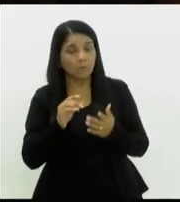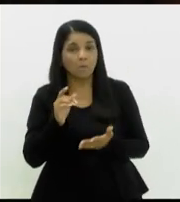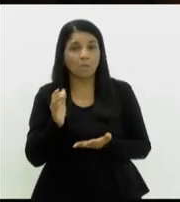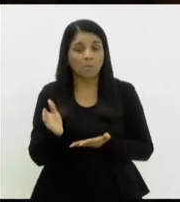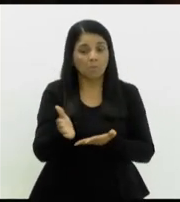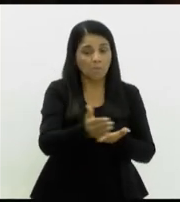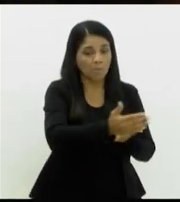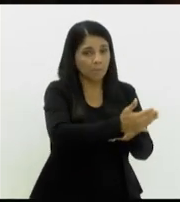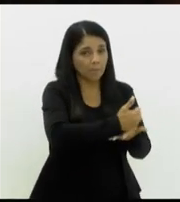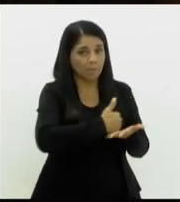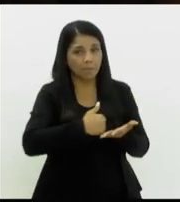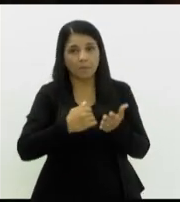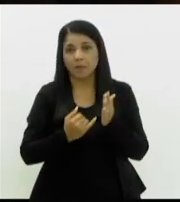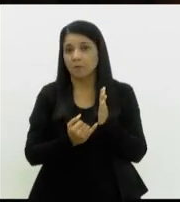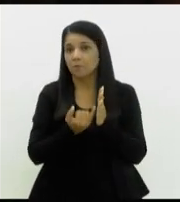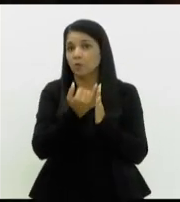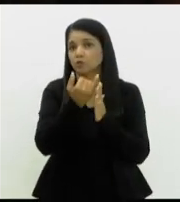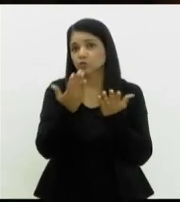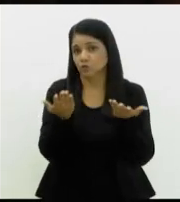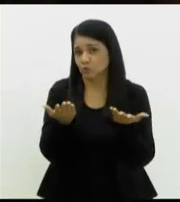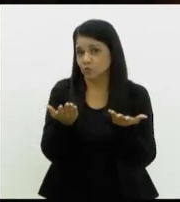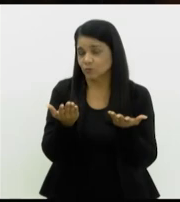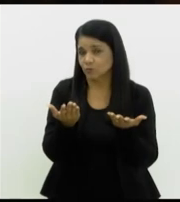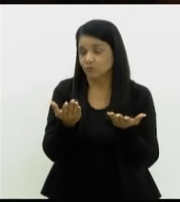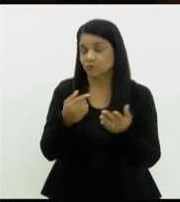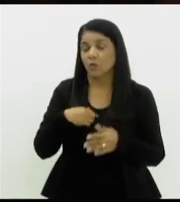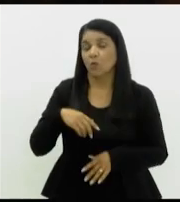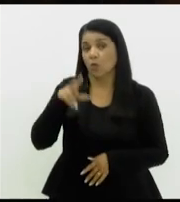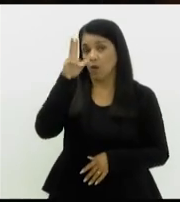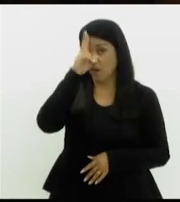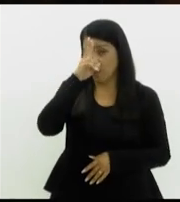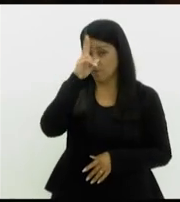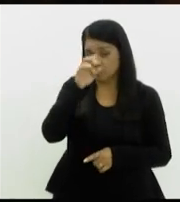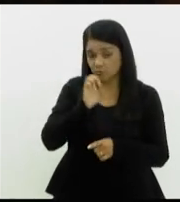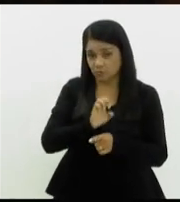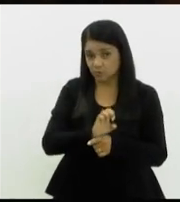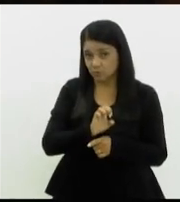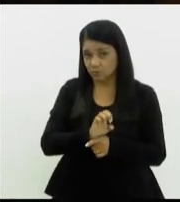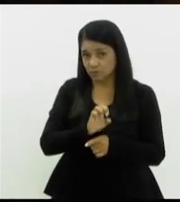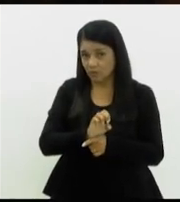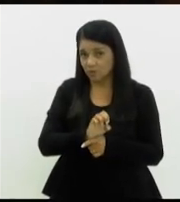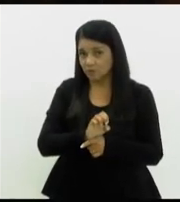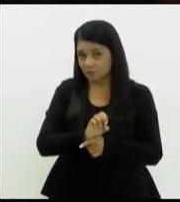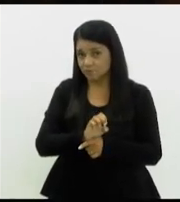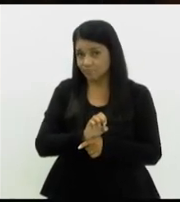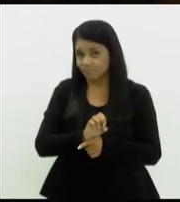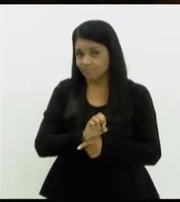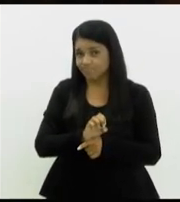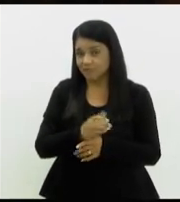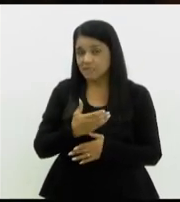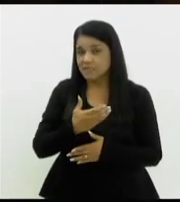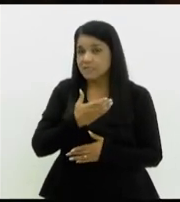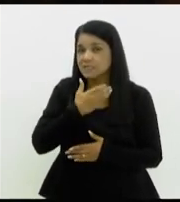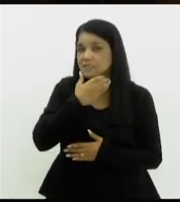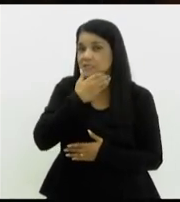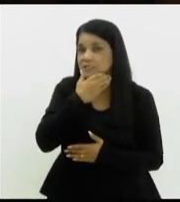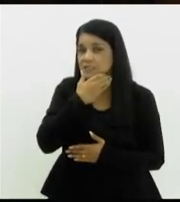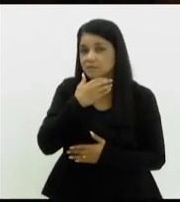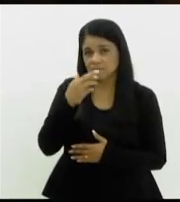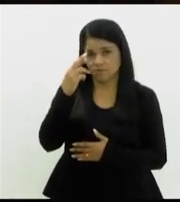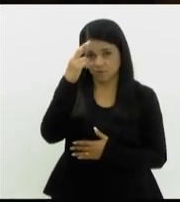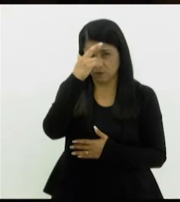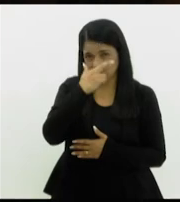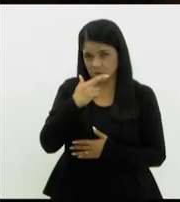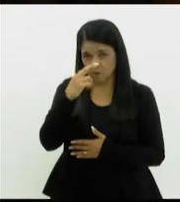recolhidos. Eu lembro que esse é um Estado que está numa crise fiscal. Esse é